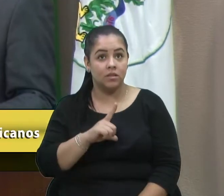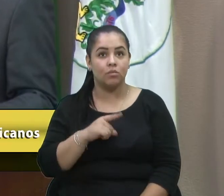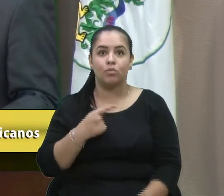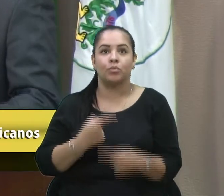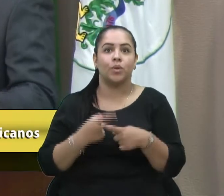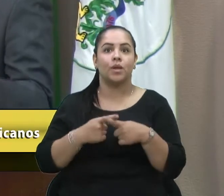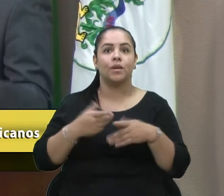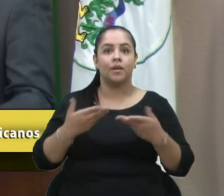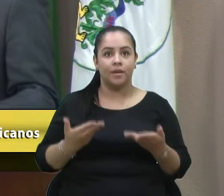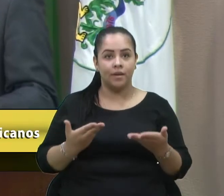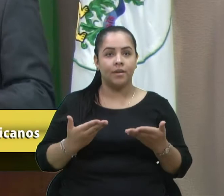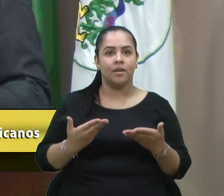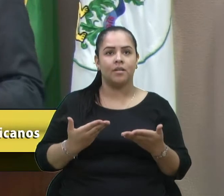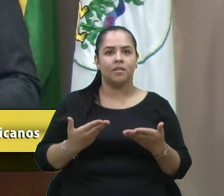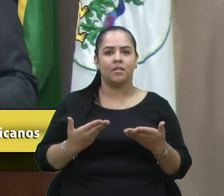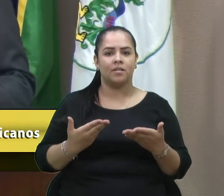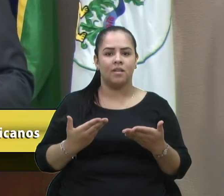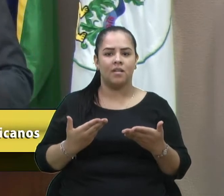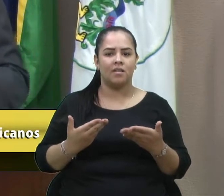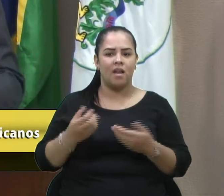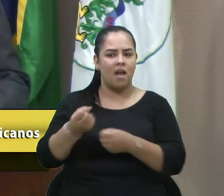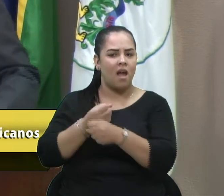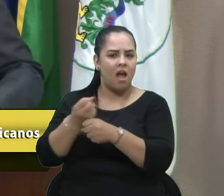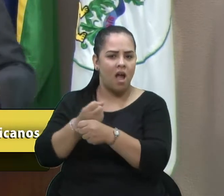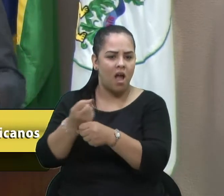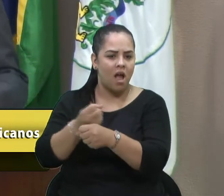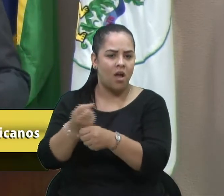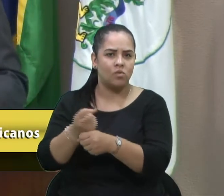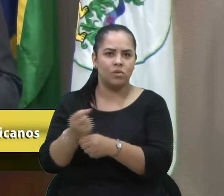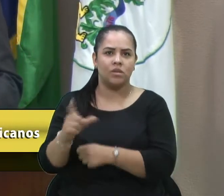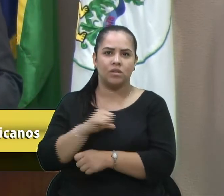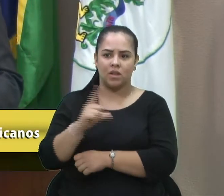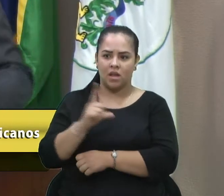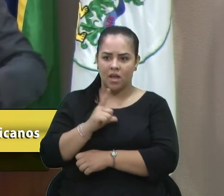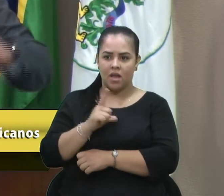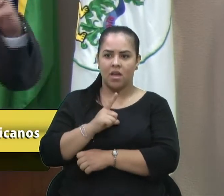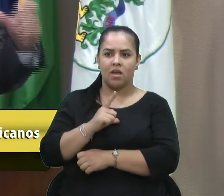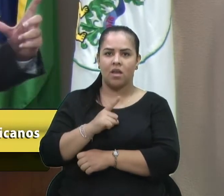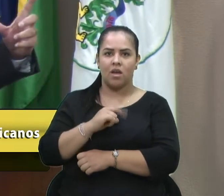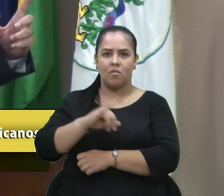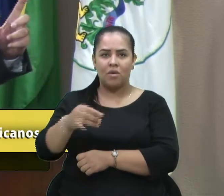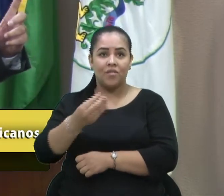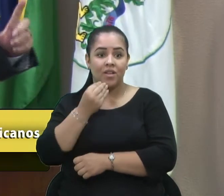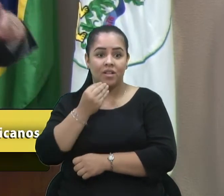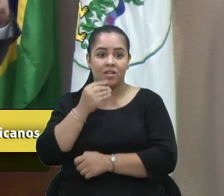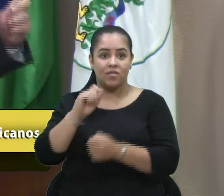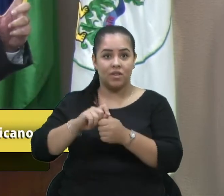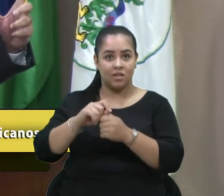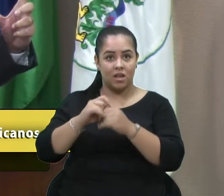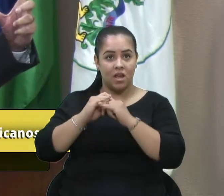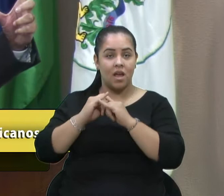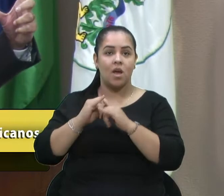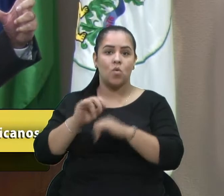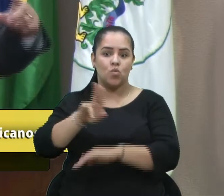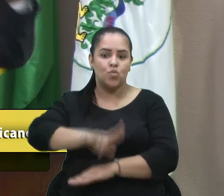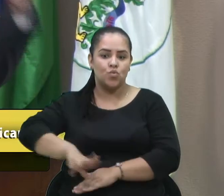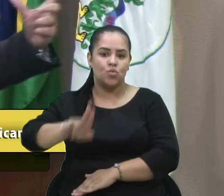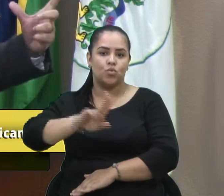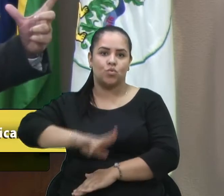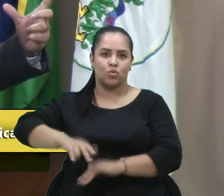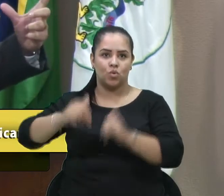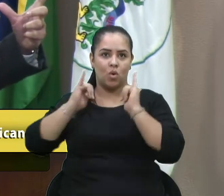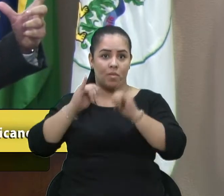porque, nesses vários anos que ela teve o privilégio de fazer o transporte público, e diga-se de passagem, em momentos